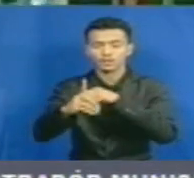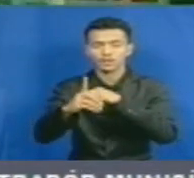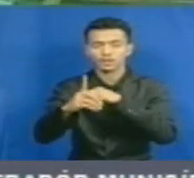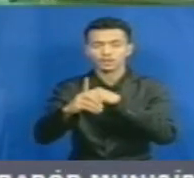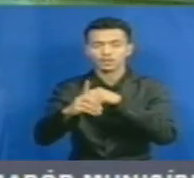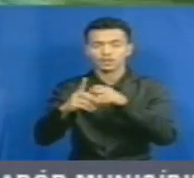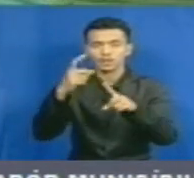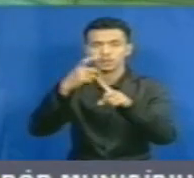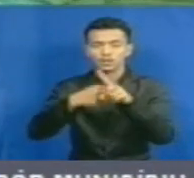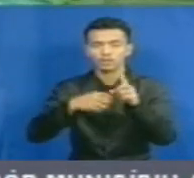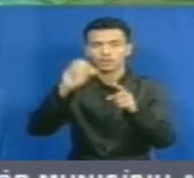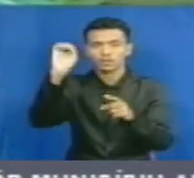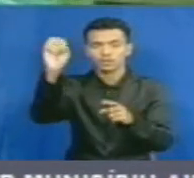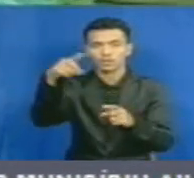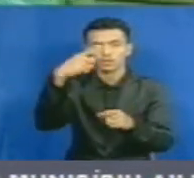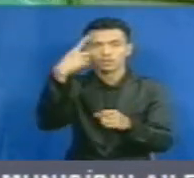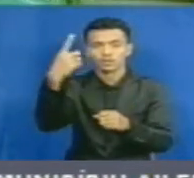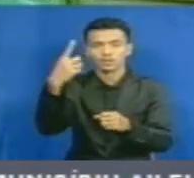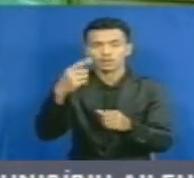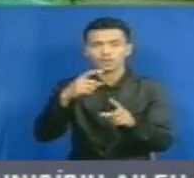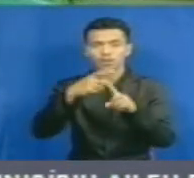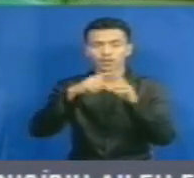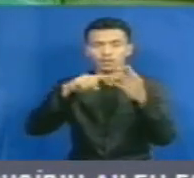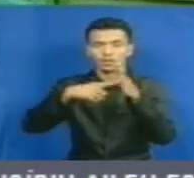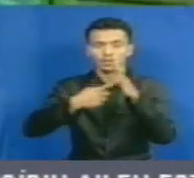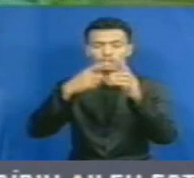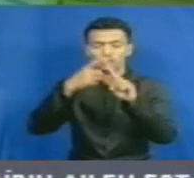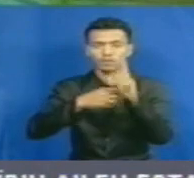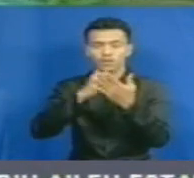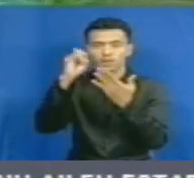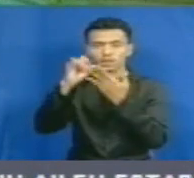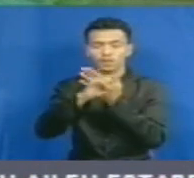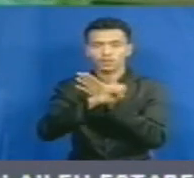durante pulam sanulo sini da se janeiro mai toga